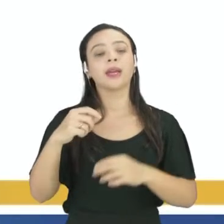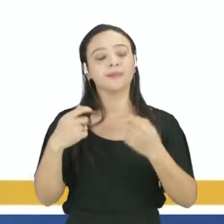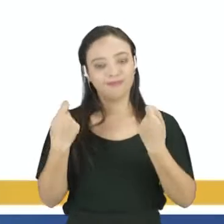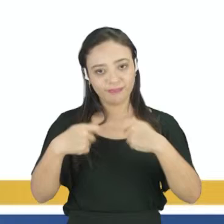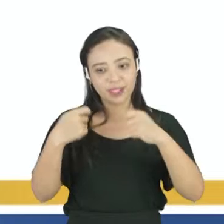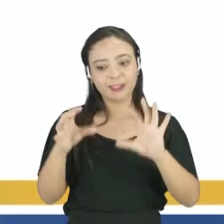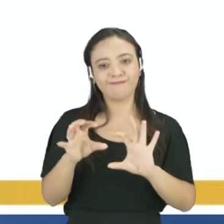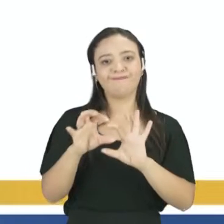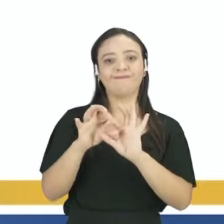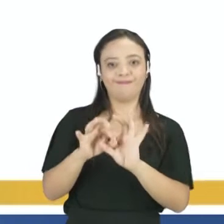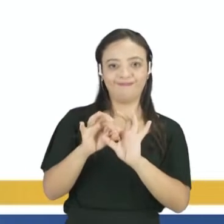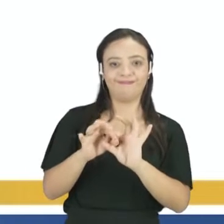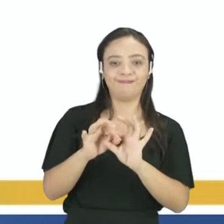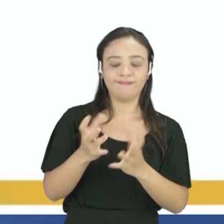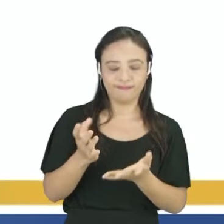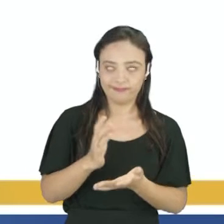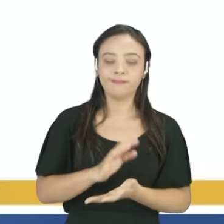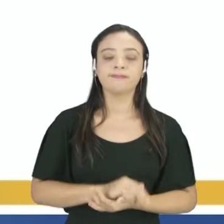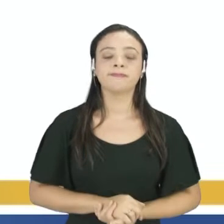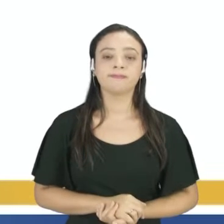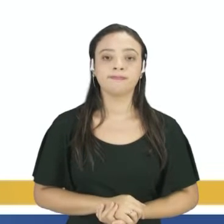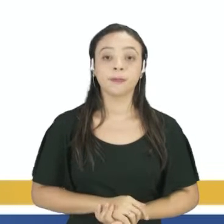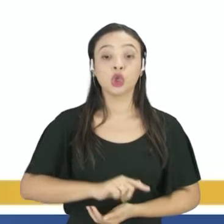dependente. Ok?